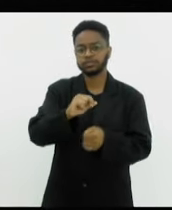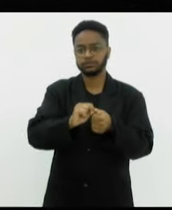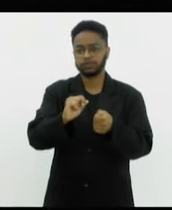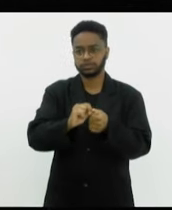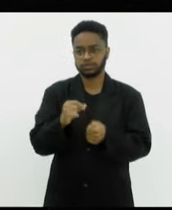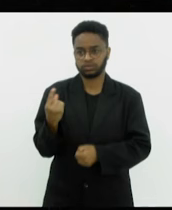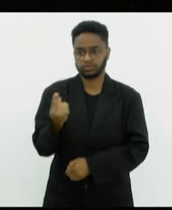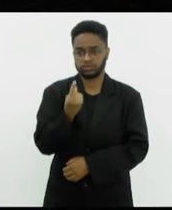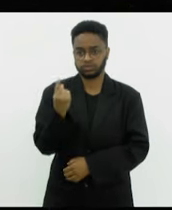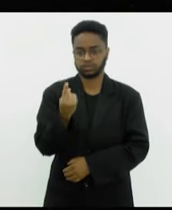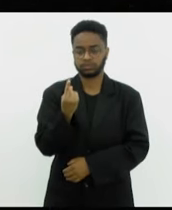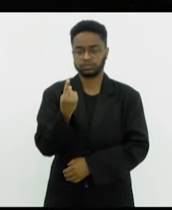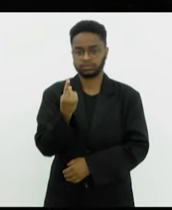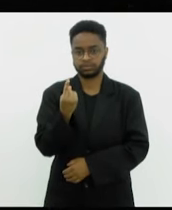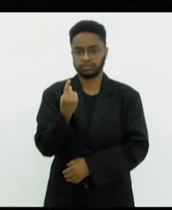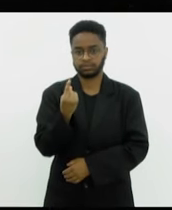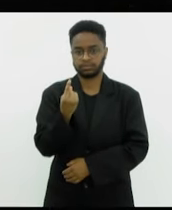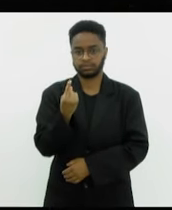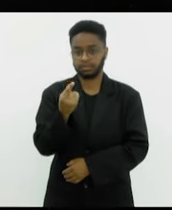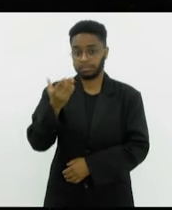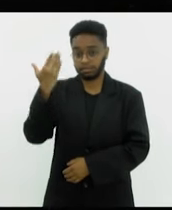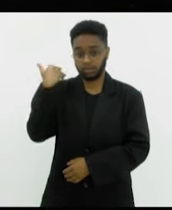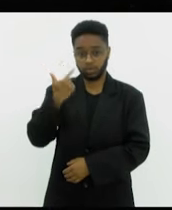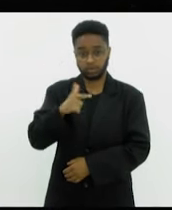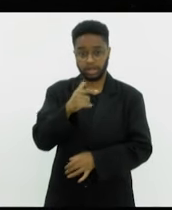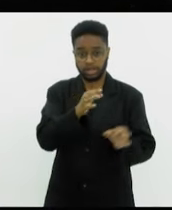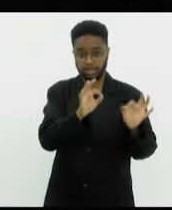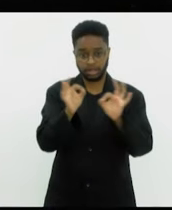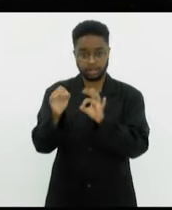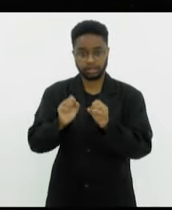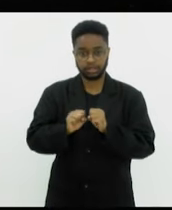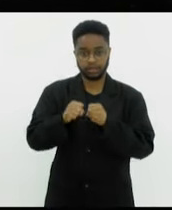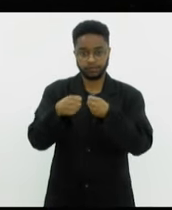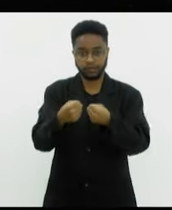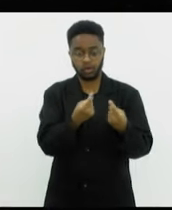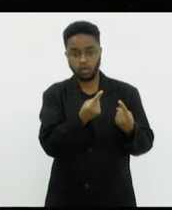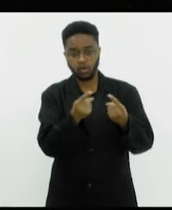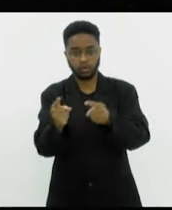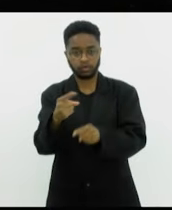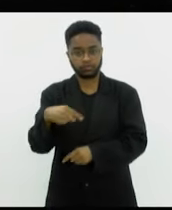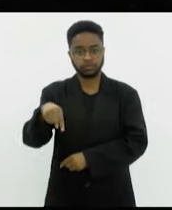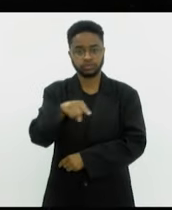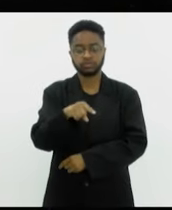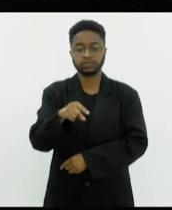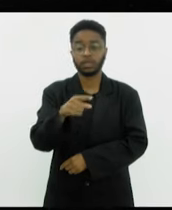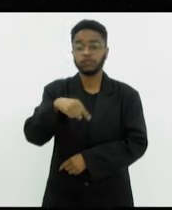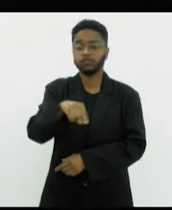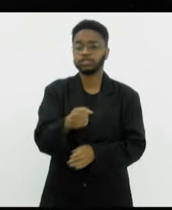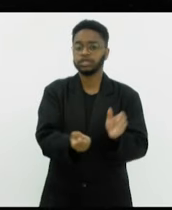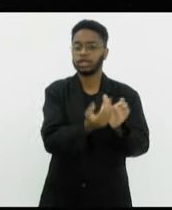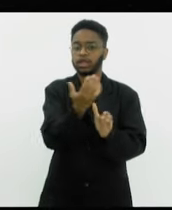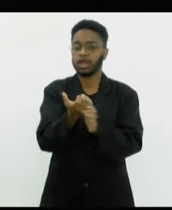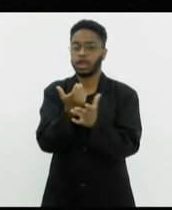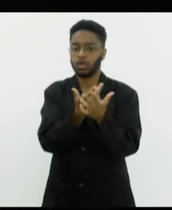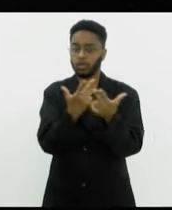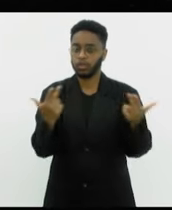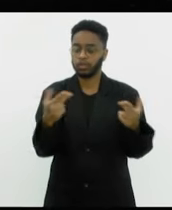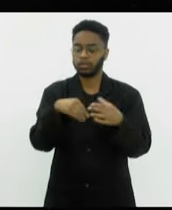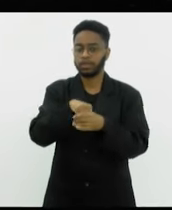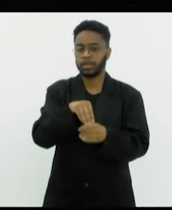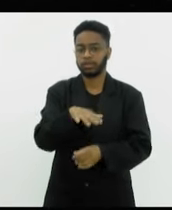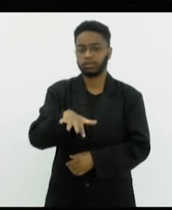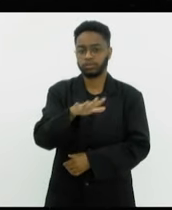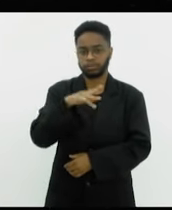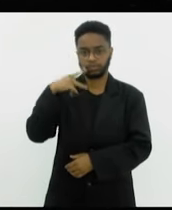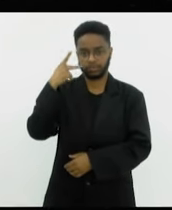sozinho, quando não tinha ninguém para defender e contra vocês, vocês implantaram esse tipo de coisa dentro da política.